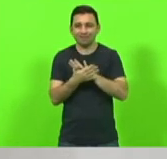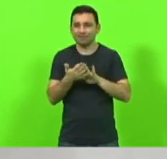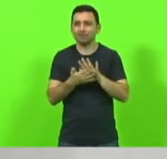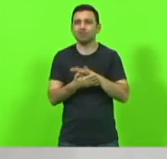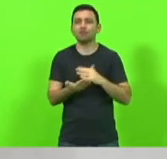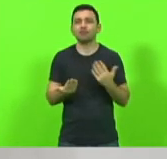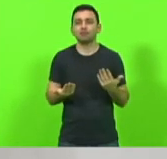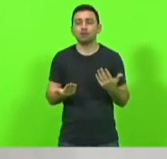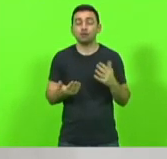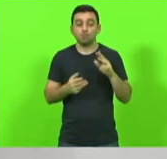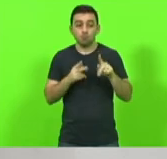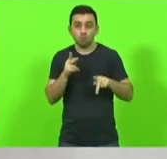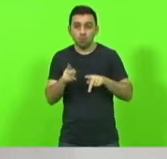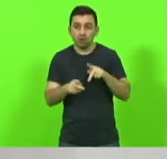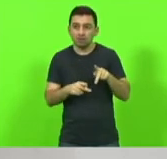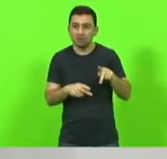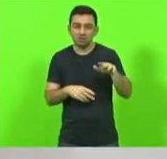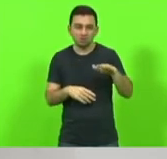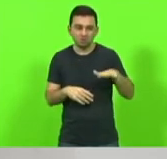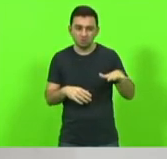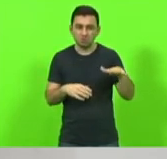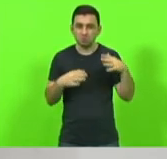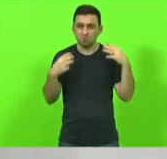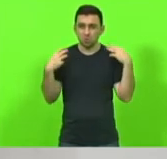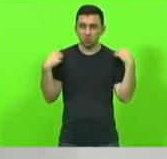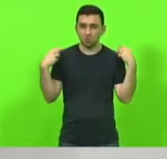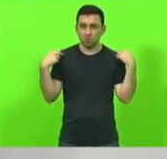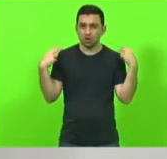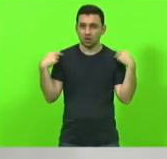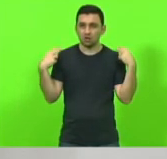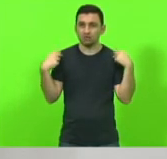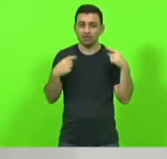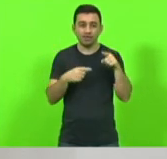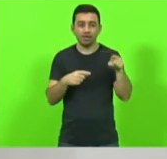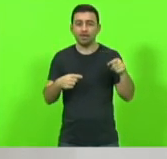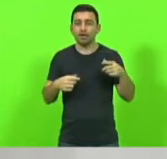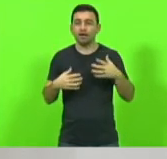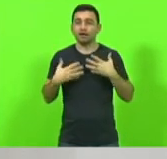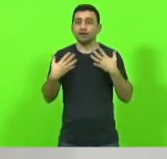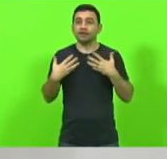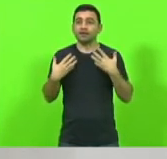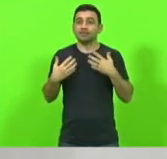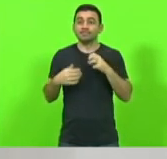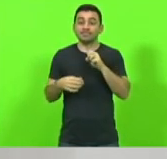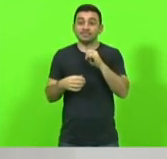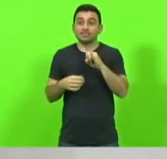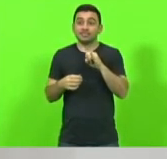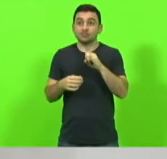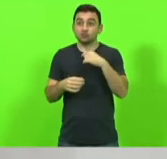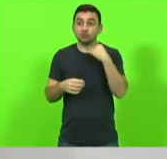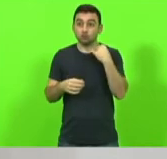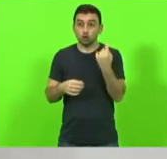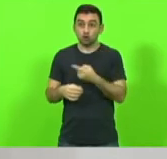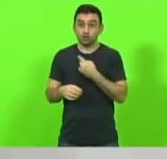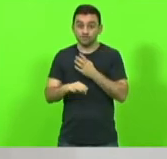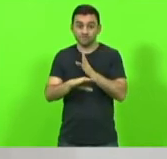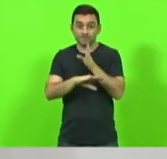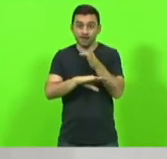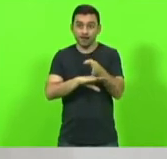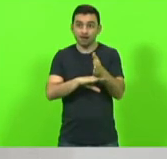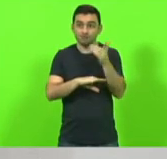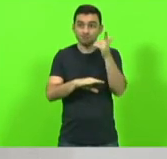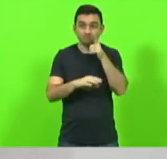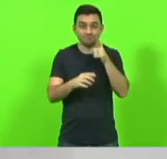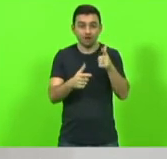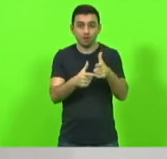aquela população, aqueles motoristas, ficam contentes quando nós conseguimos ir lá e aumentar